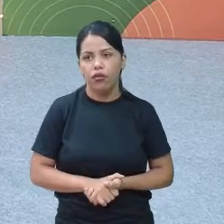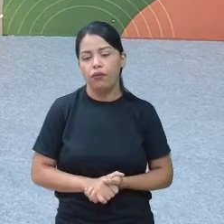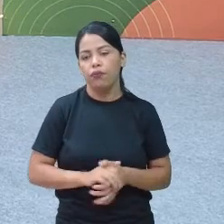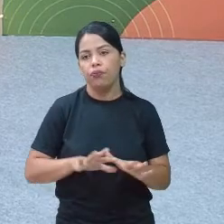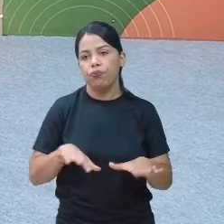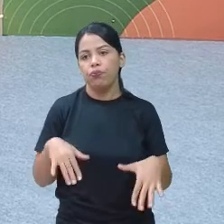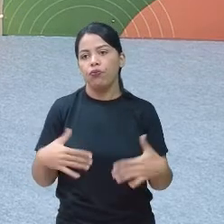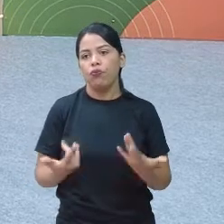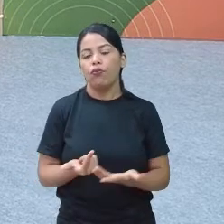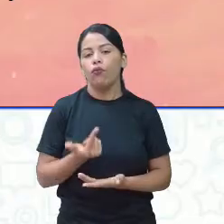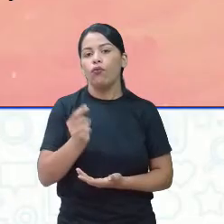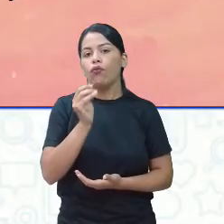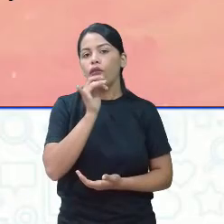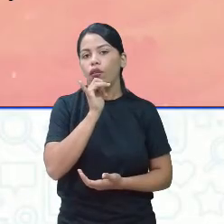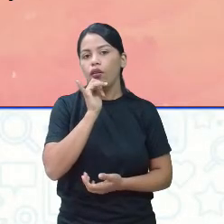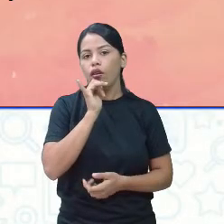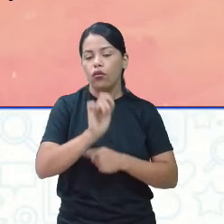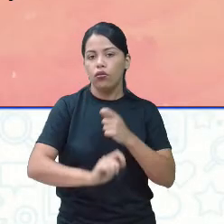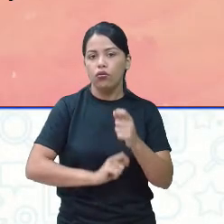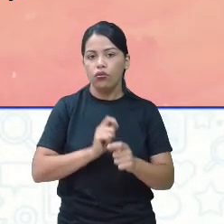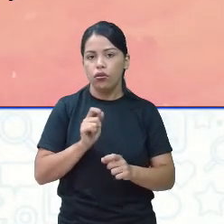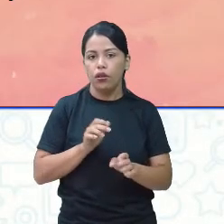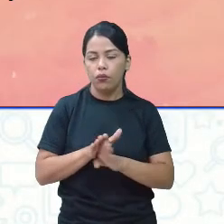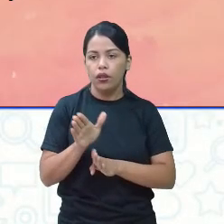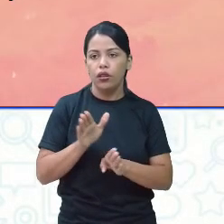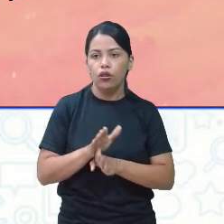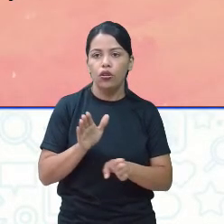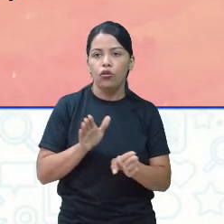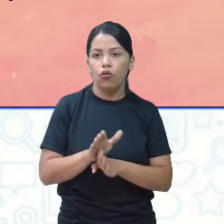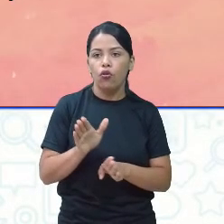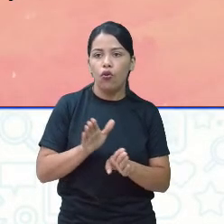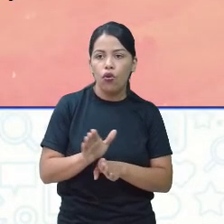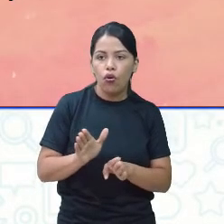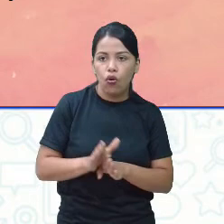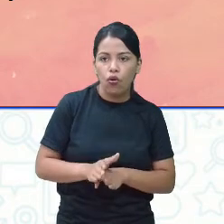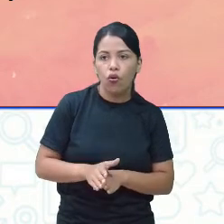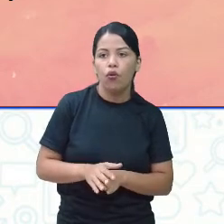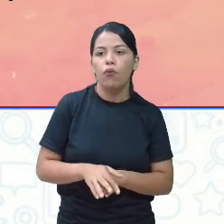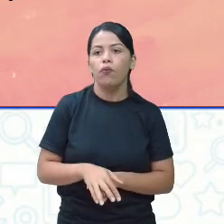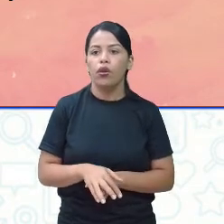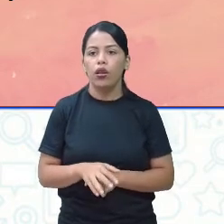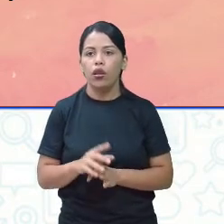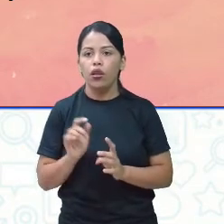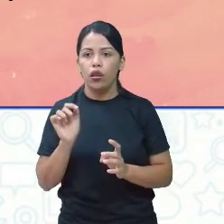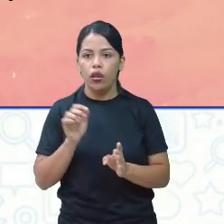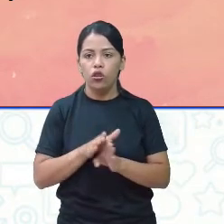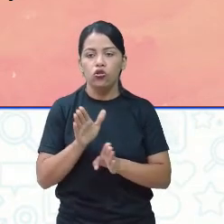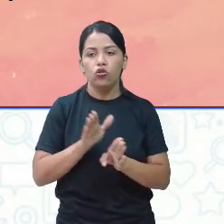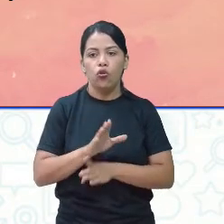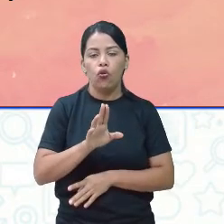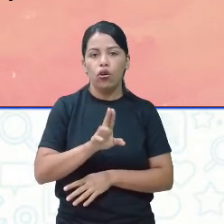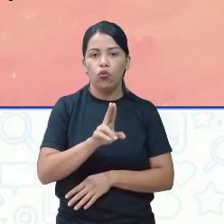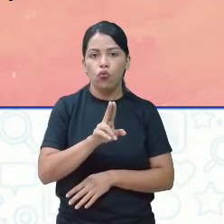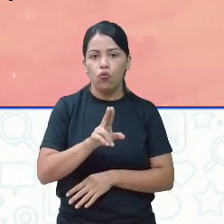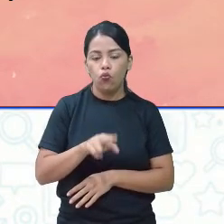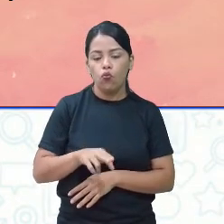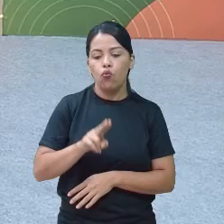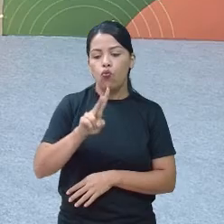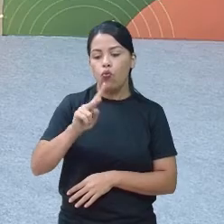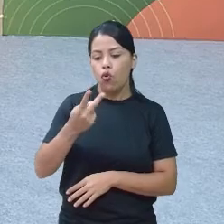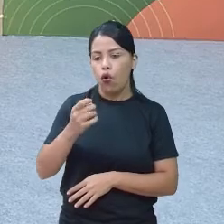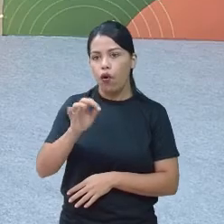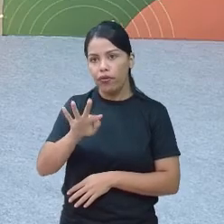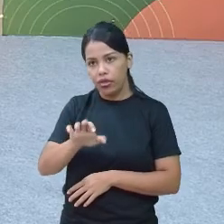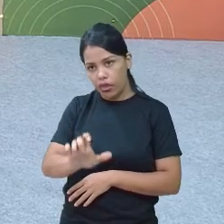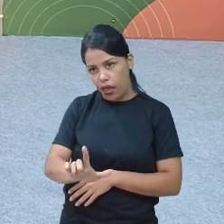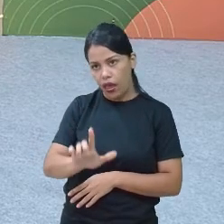exemplo, indicou-lhe um motel de que a viúva tomou nota num caderninho. Então, aqui eu também tenho a junção de uma